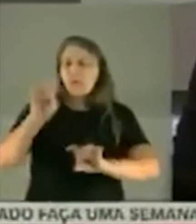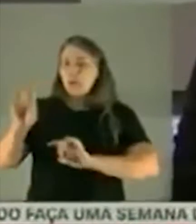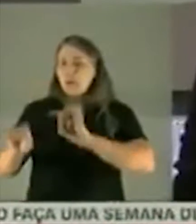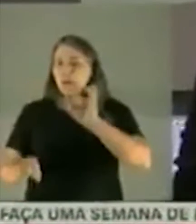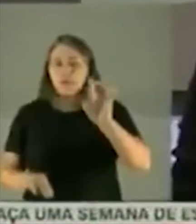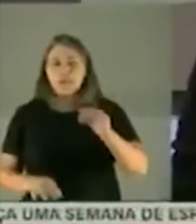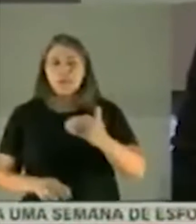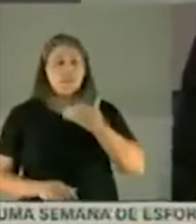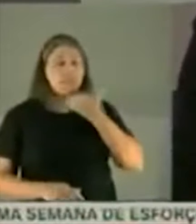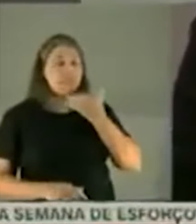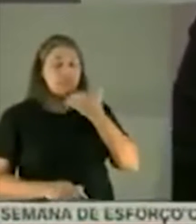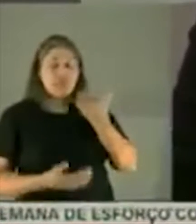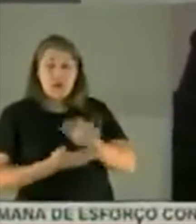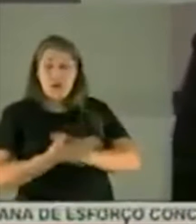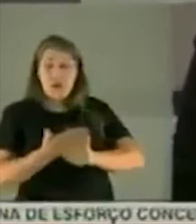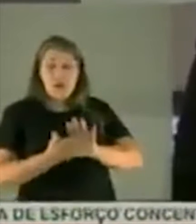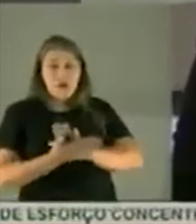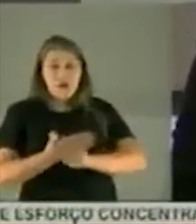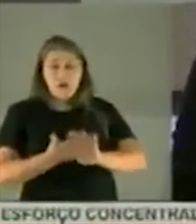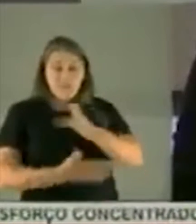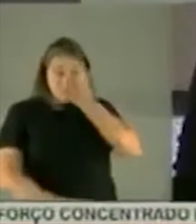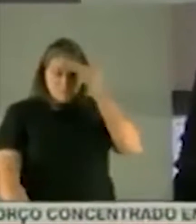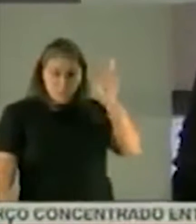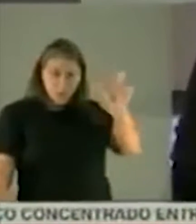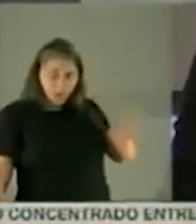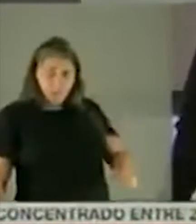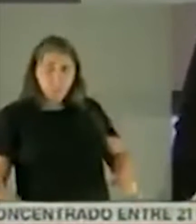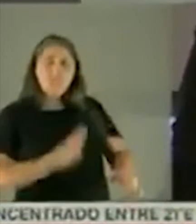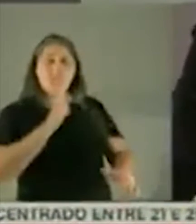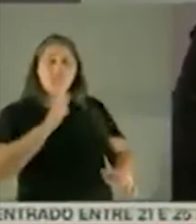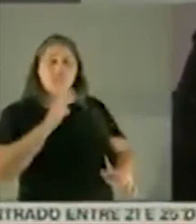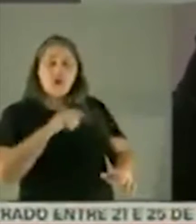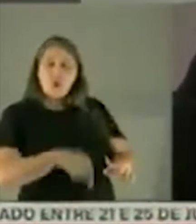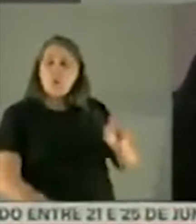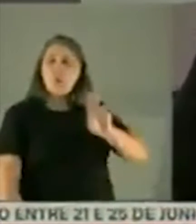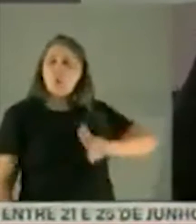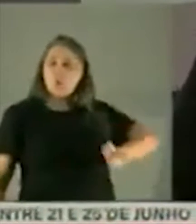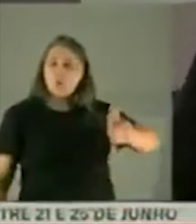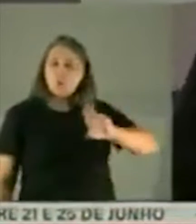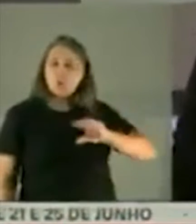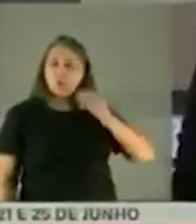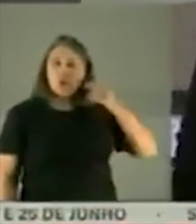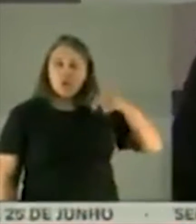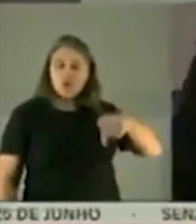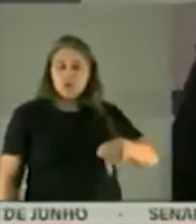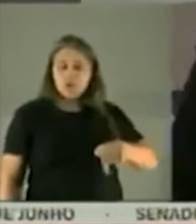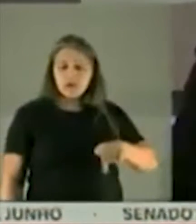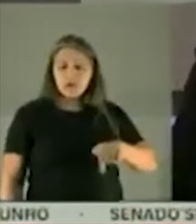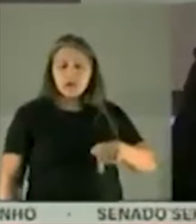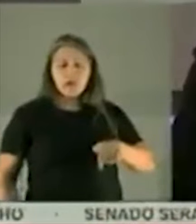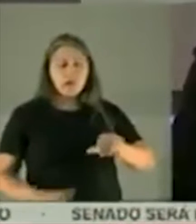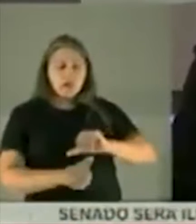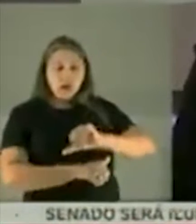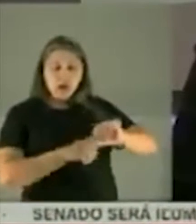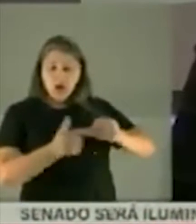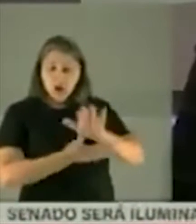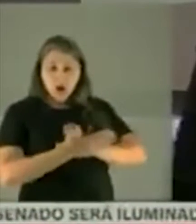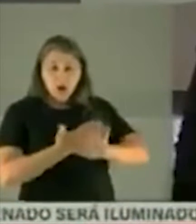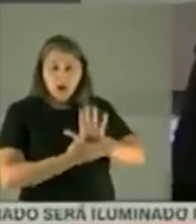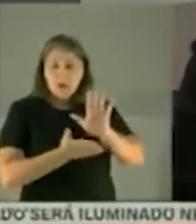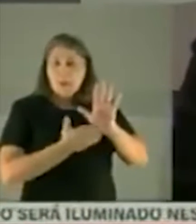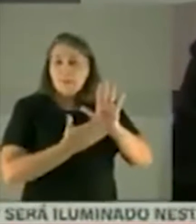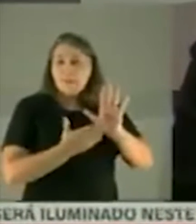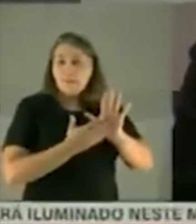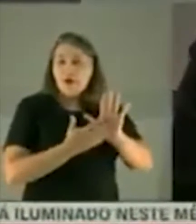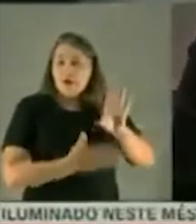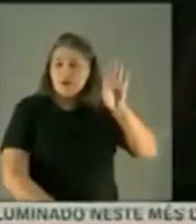Não interessa quantas pessoas a gente conhece que usaram cloroquina e se curaram. Isso não se transforma em evidência